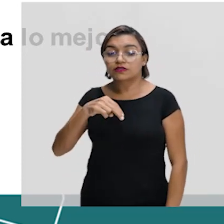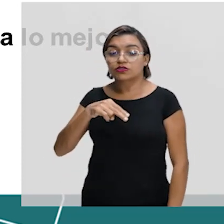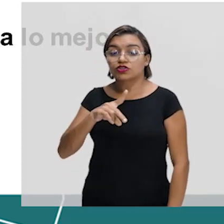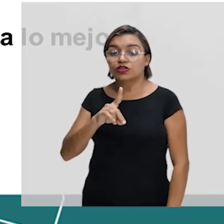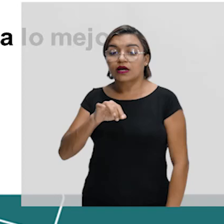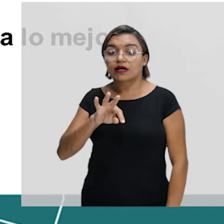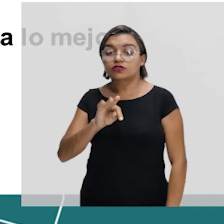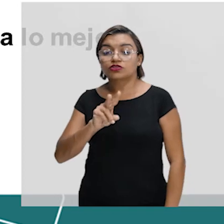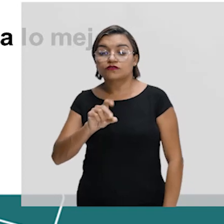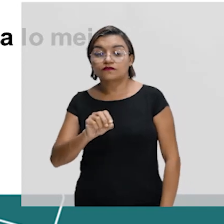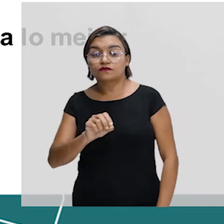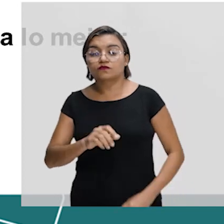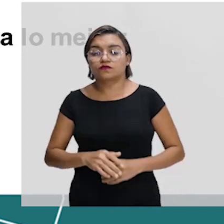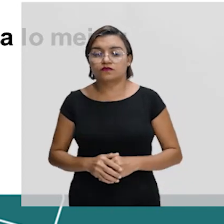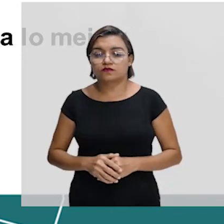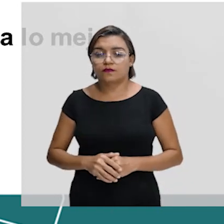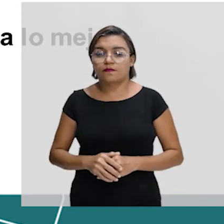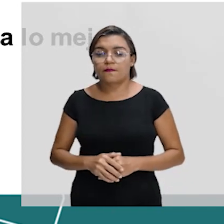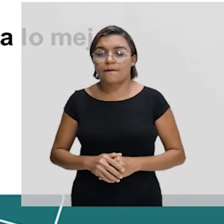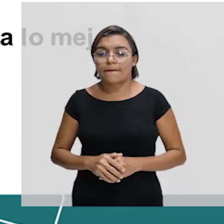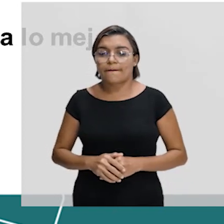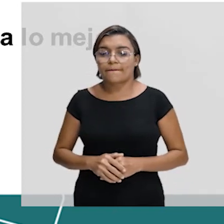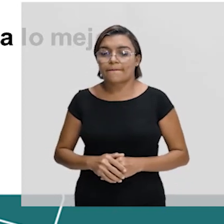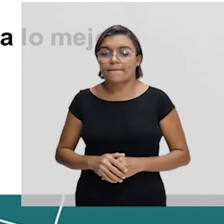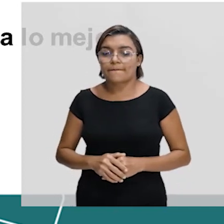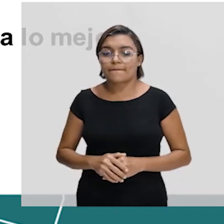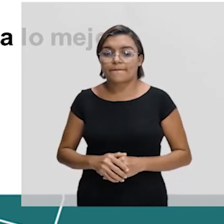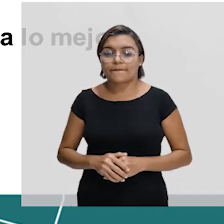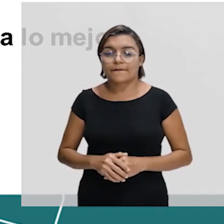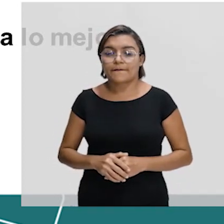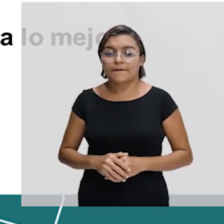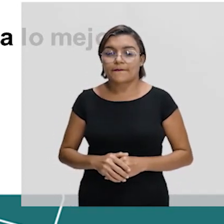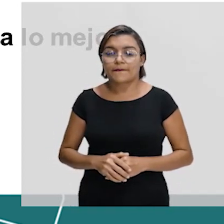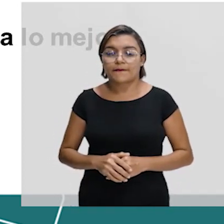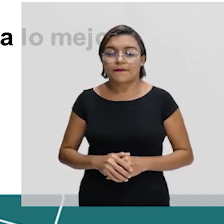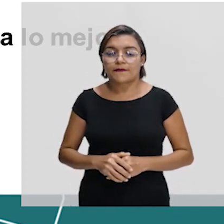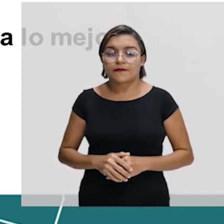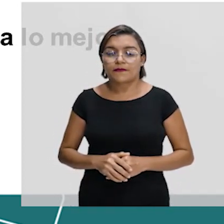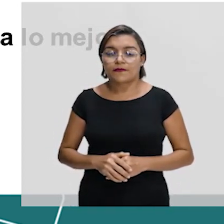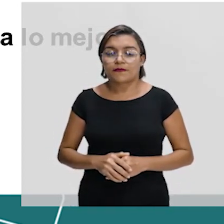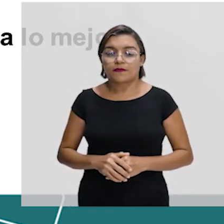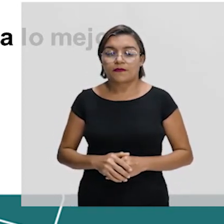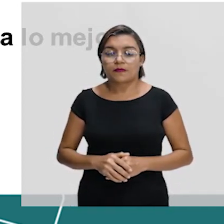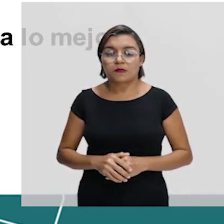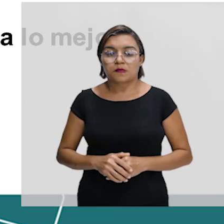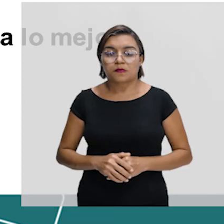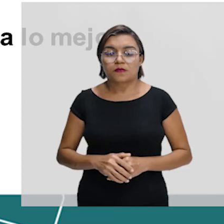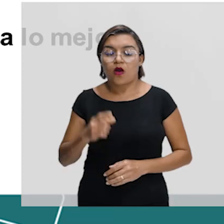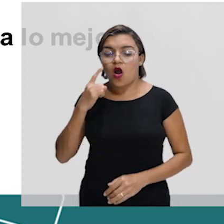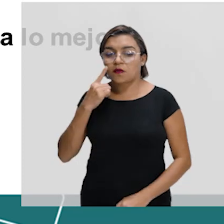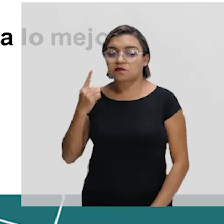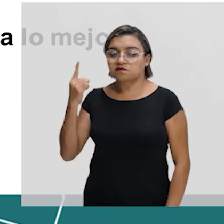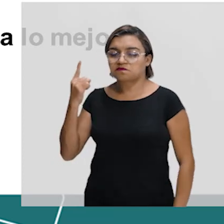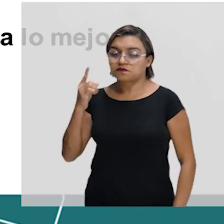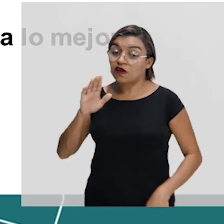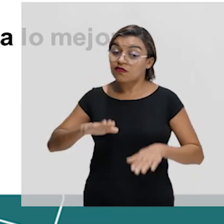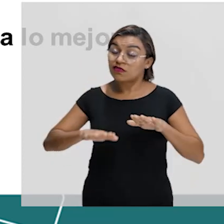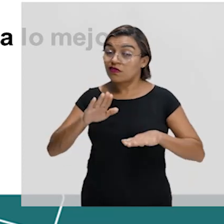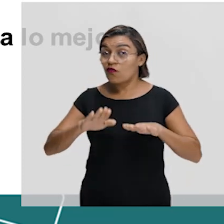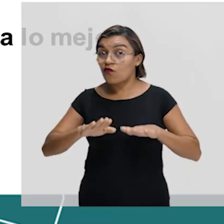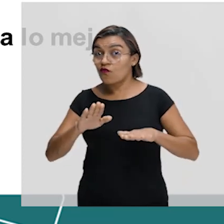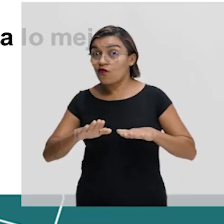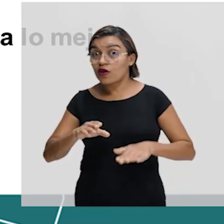lo mejor. Então, lo mejor. A lo mejor Maria chega temprano hoje. Talvez